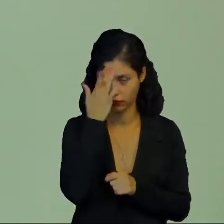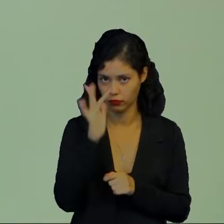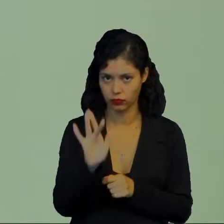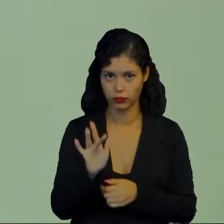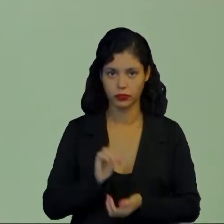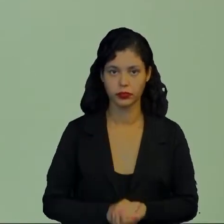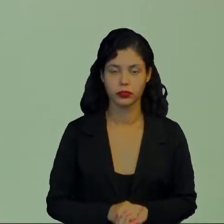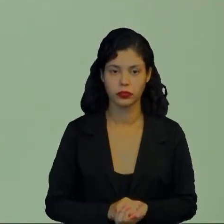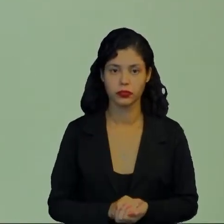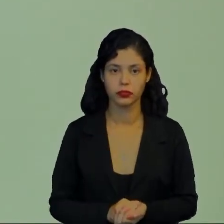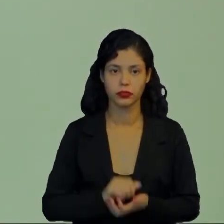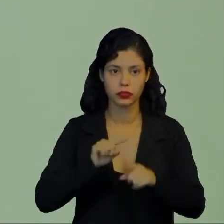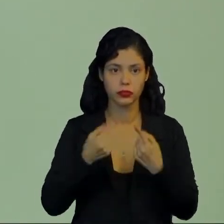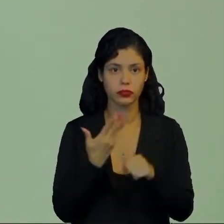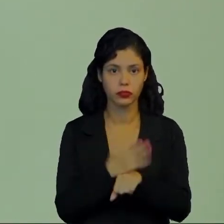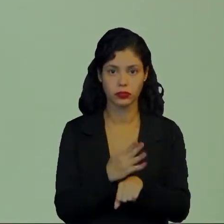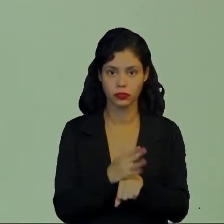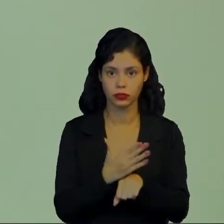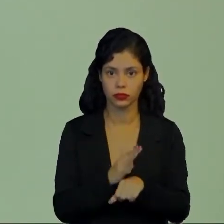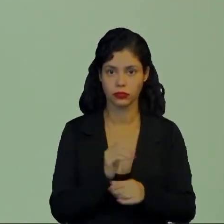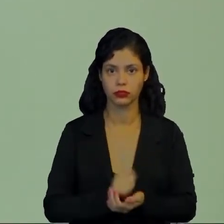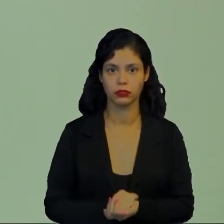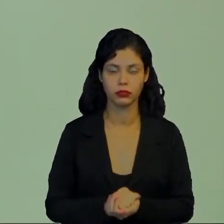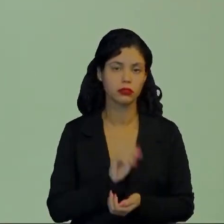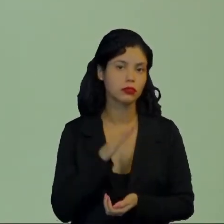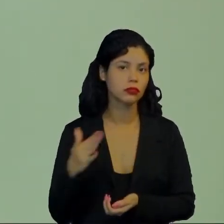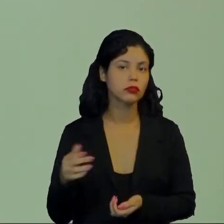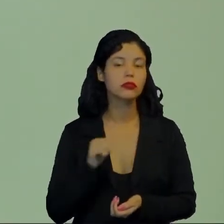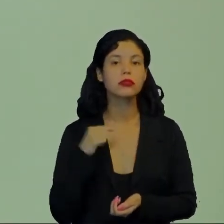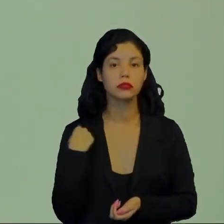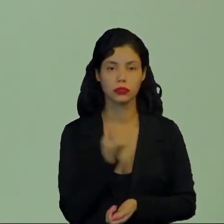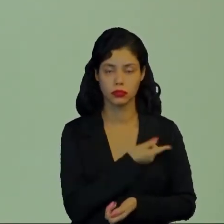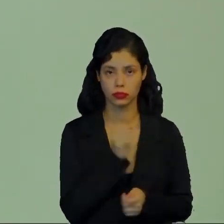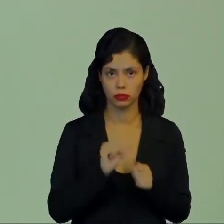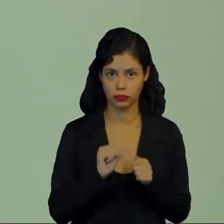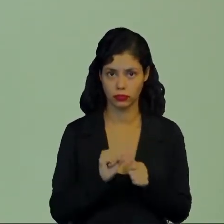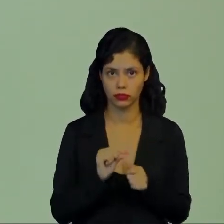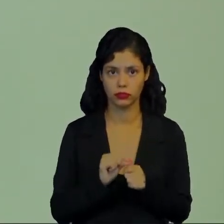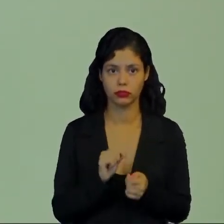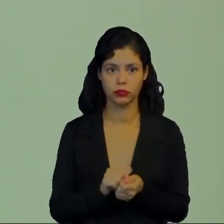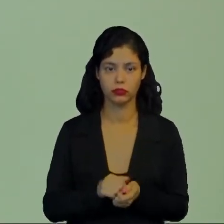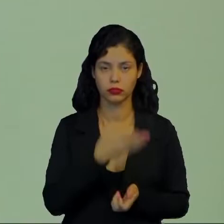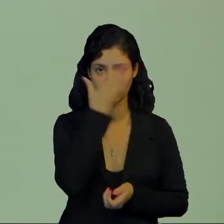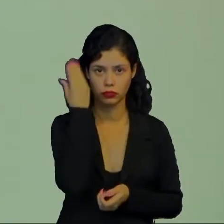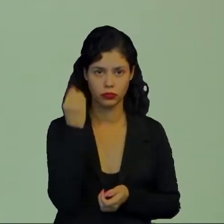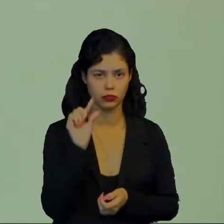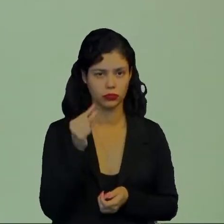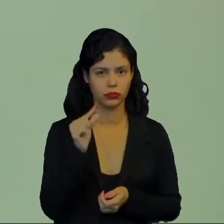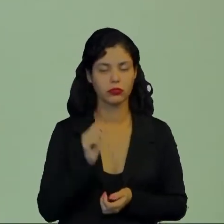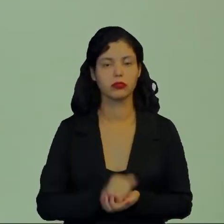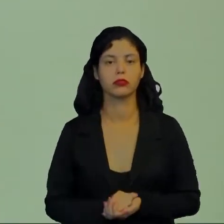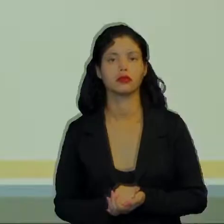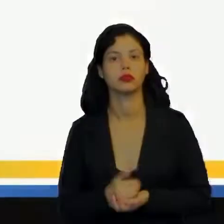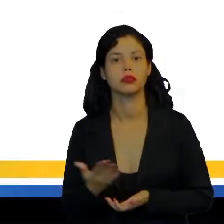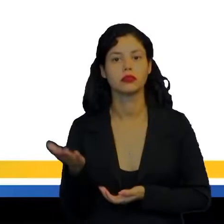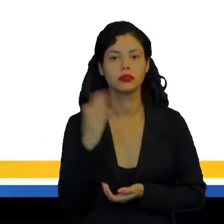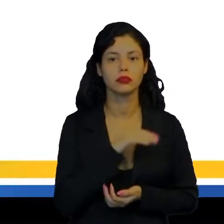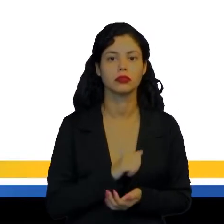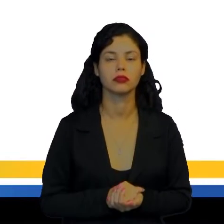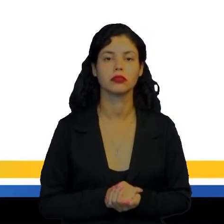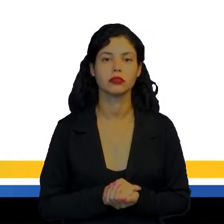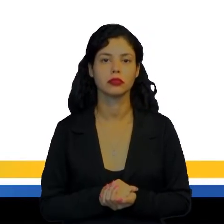sei. Mas é a prática. Quando a gente deixa de fazer, a gente esquece um pouco. Então vamos